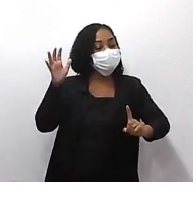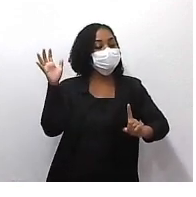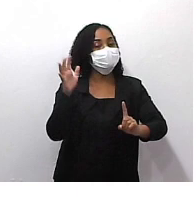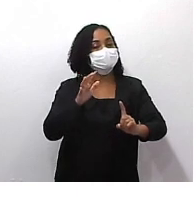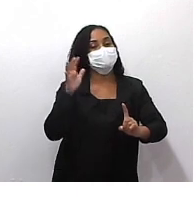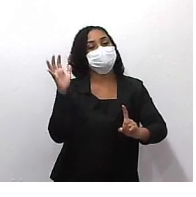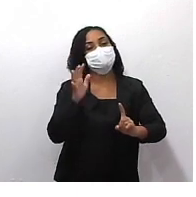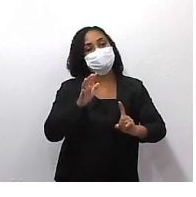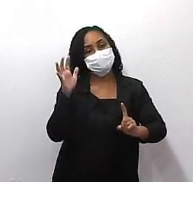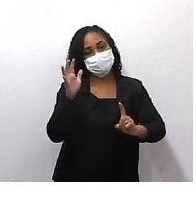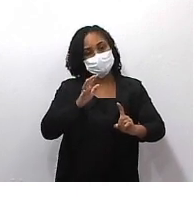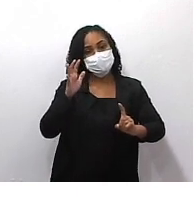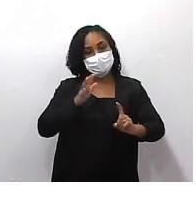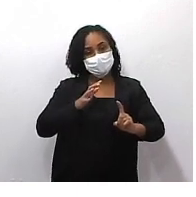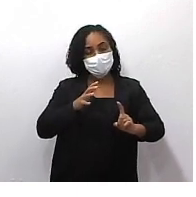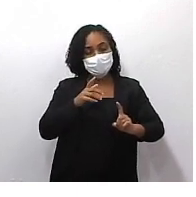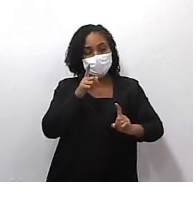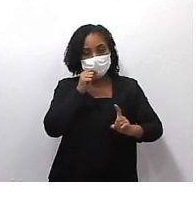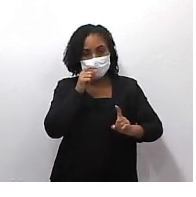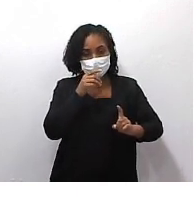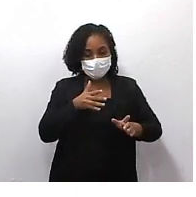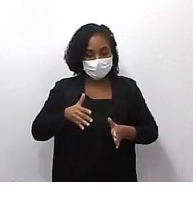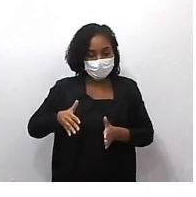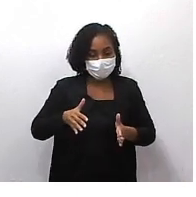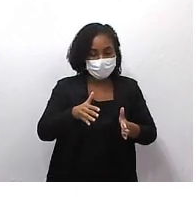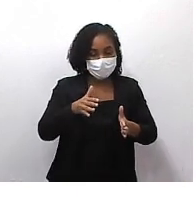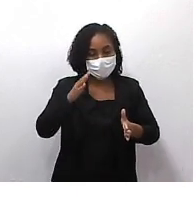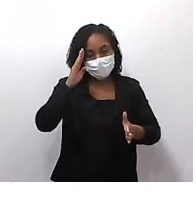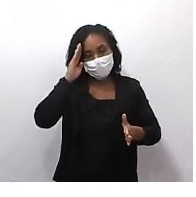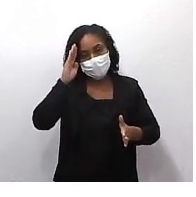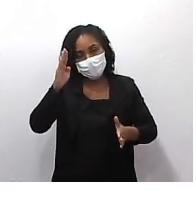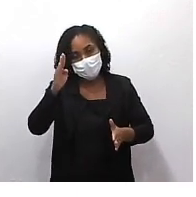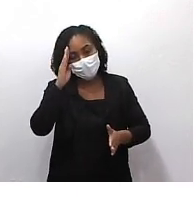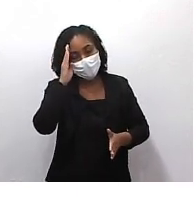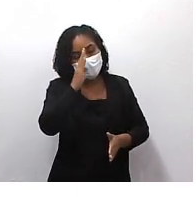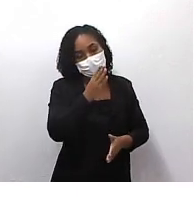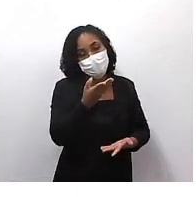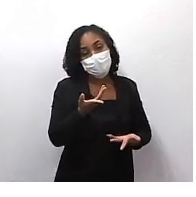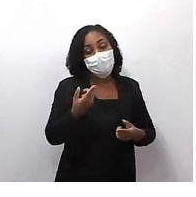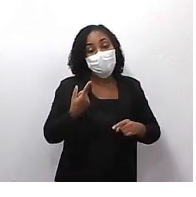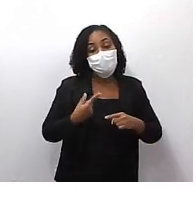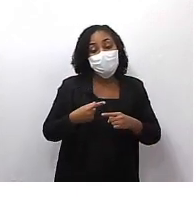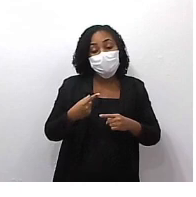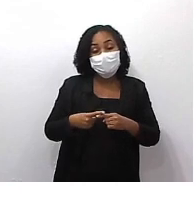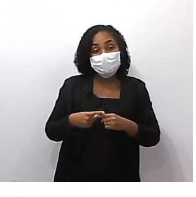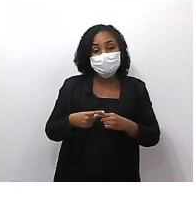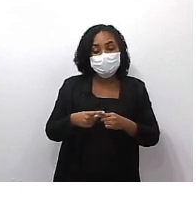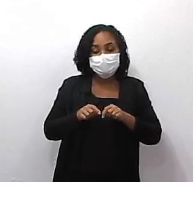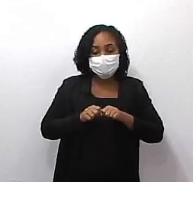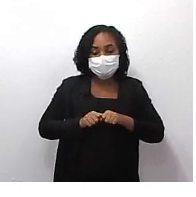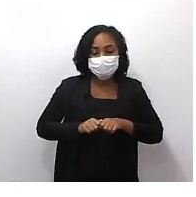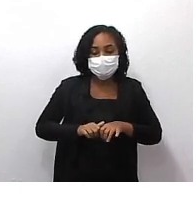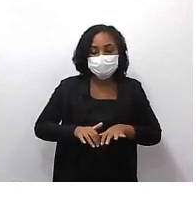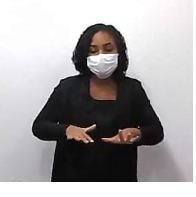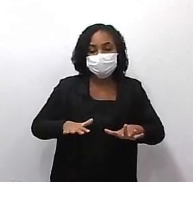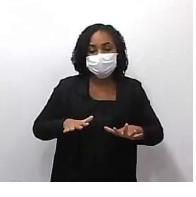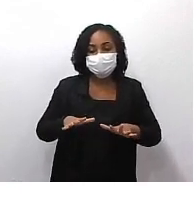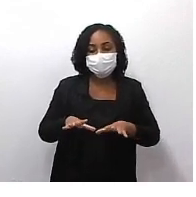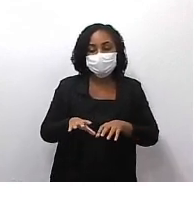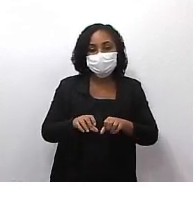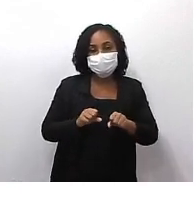influência direto do rio principal ou de toda a sua rede, porque a rede é o rio principal